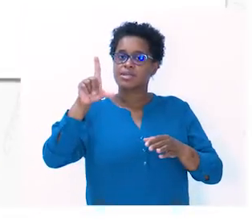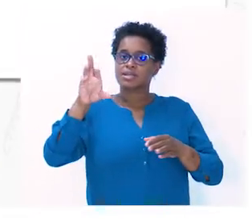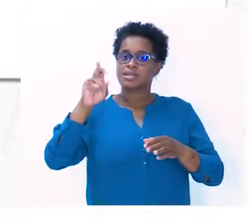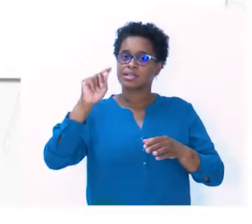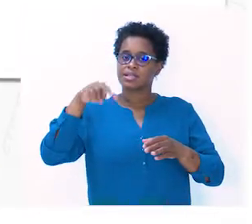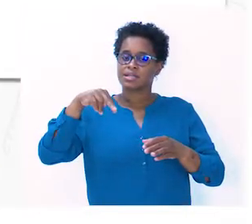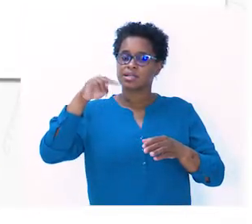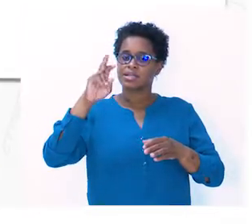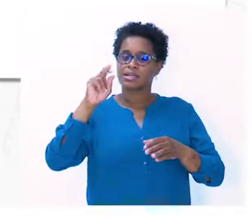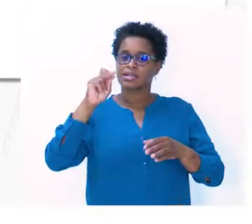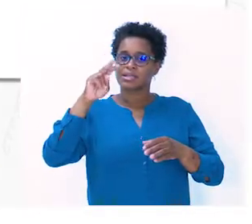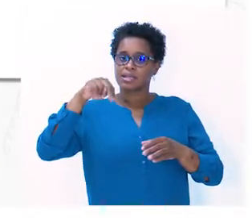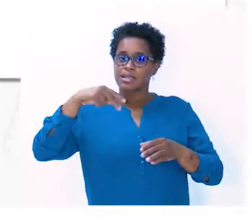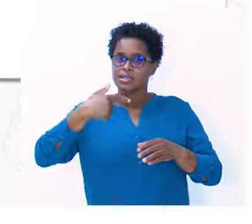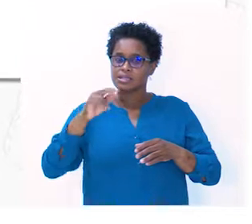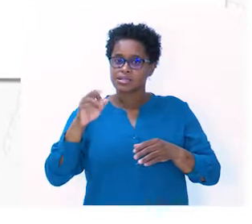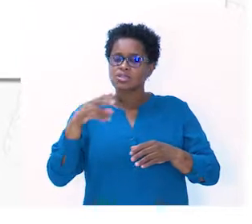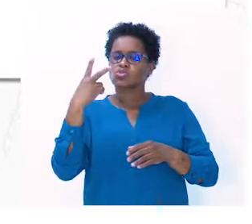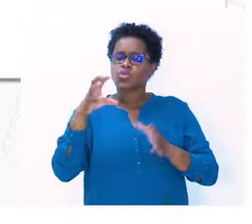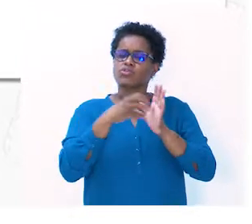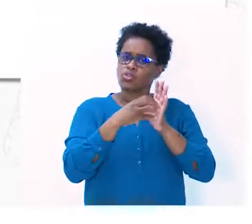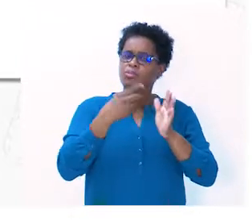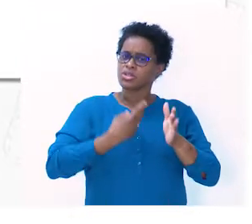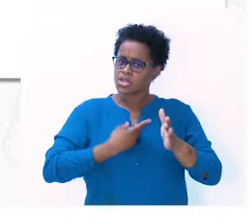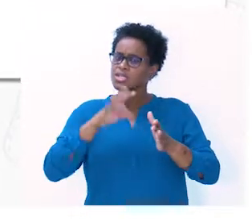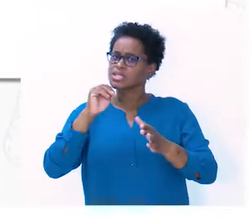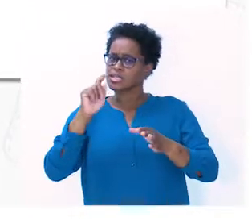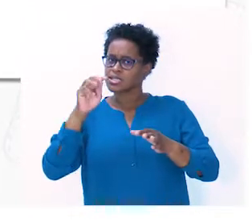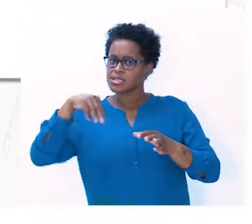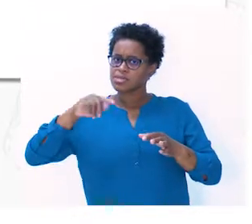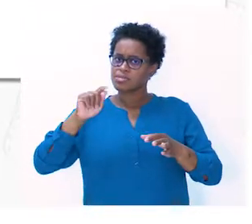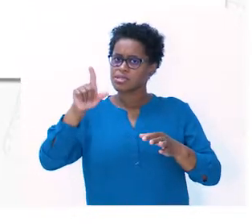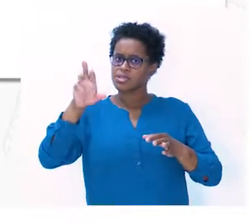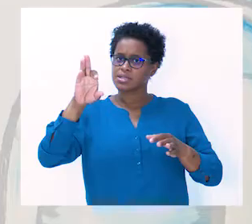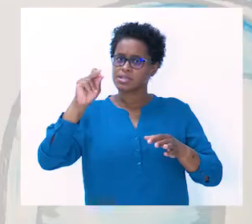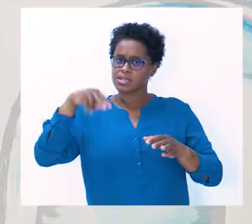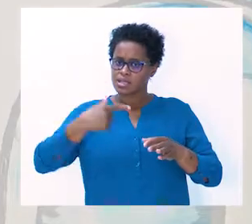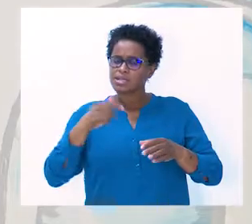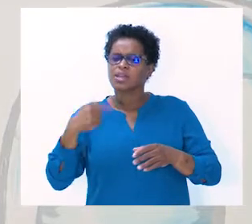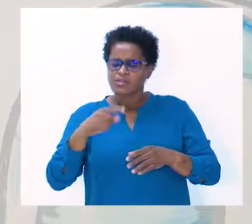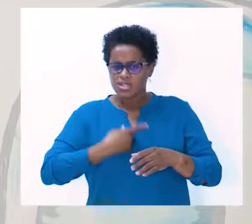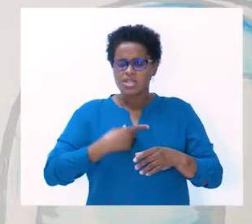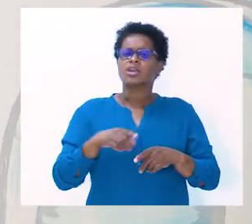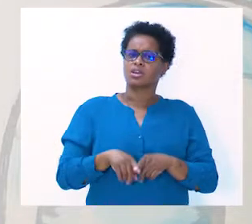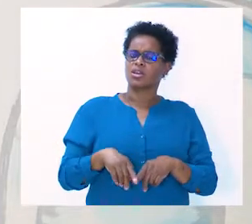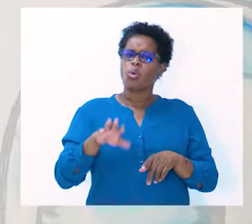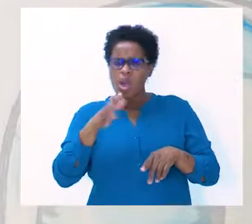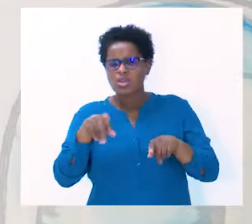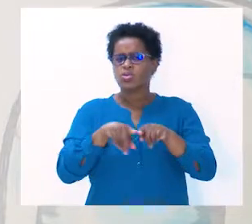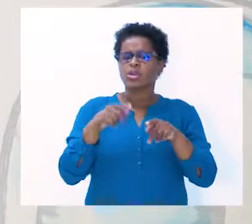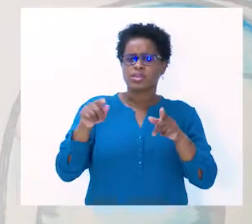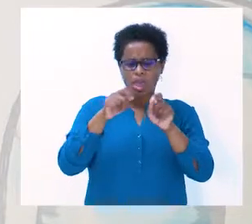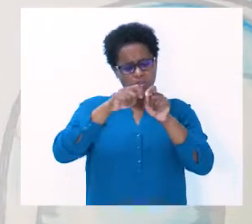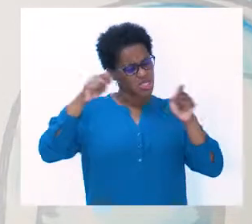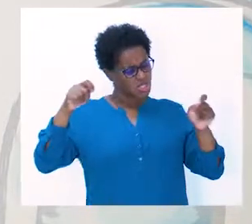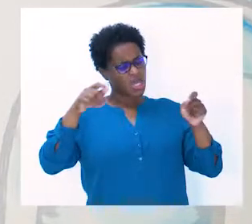figuras semelhantes, para serem semelhantes, devem ser geometricamente iguais, ou seja, que têm a mesma